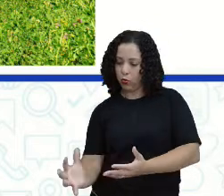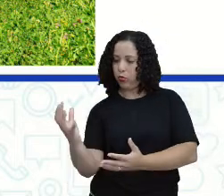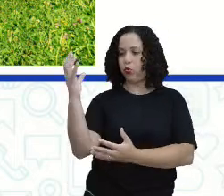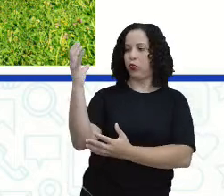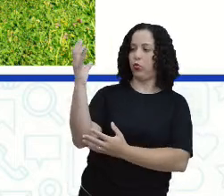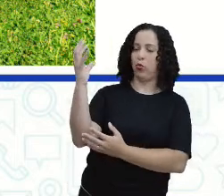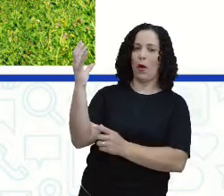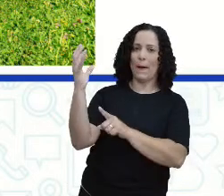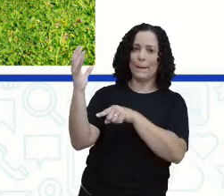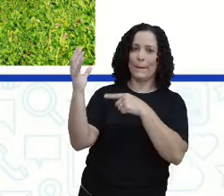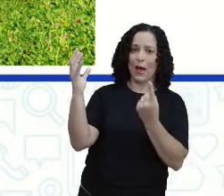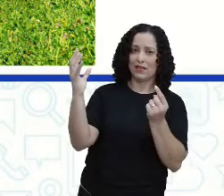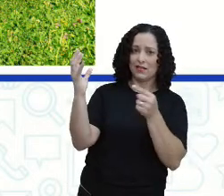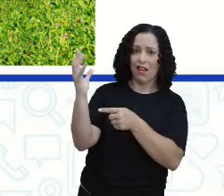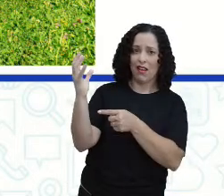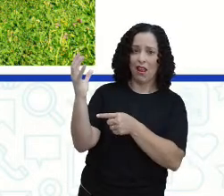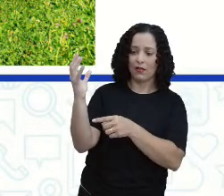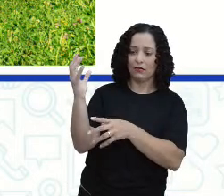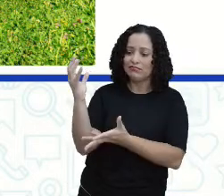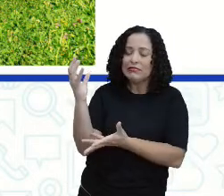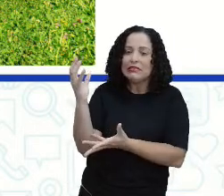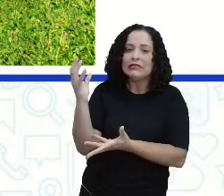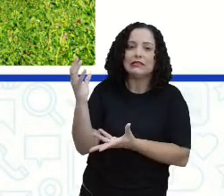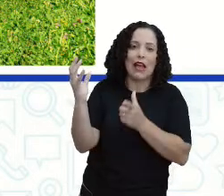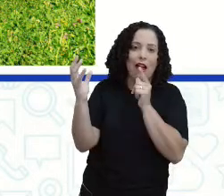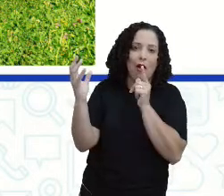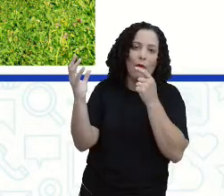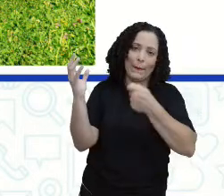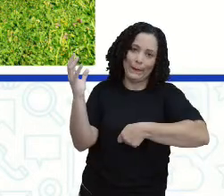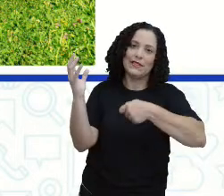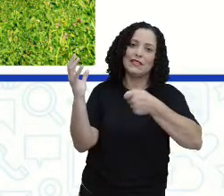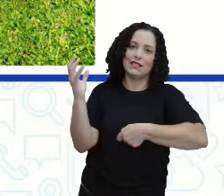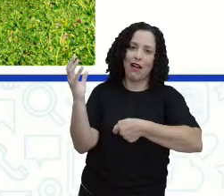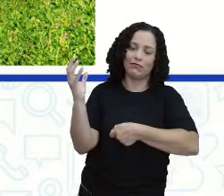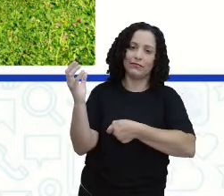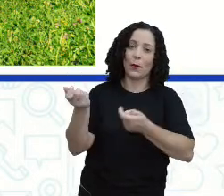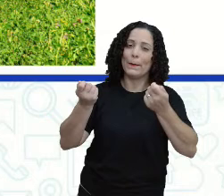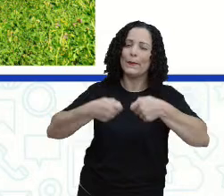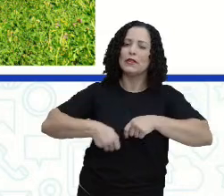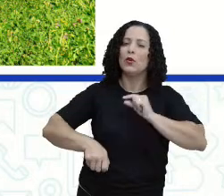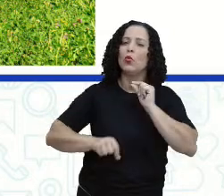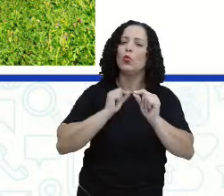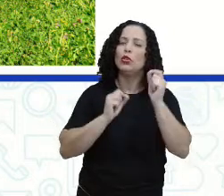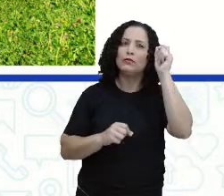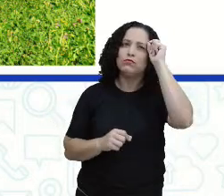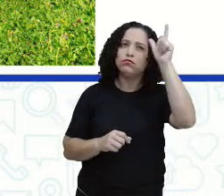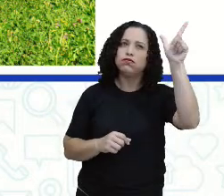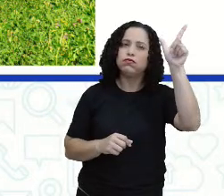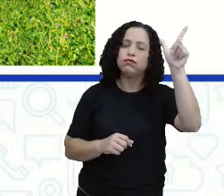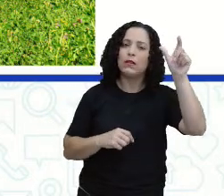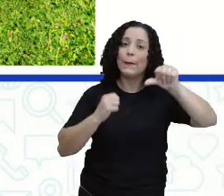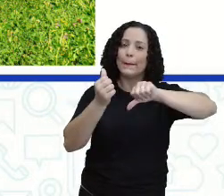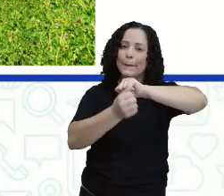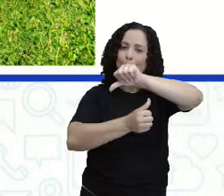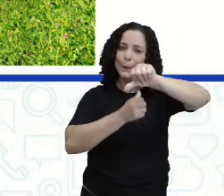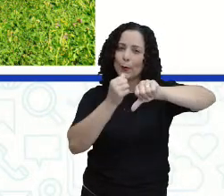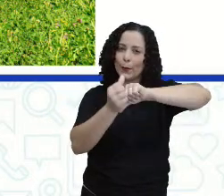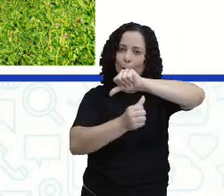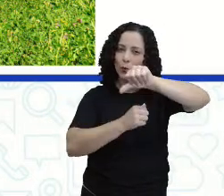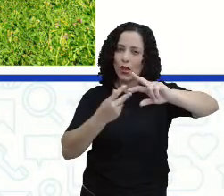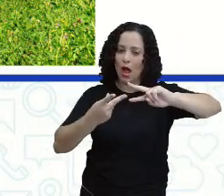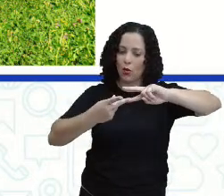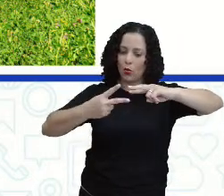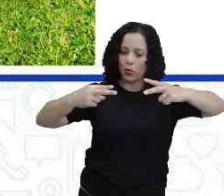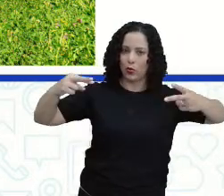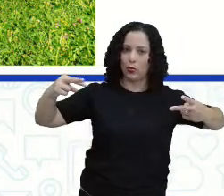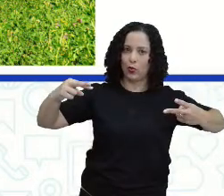aquela espécie ela não é resistente à seca. Então, o que é que acontece? Ele altera aquele sequenciamento, né, de